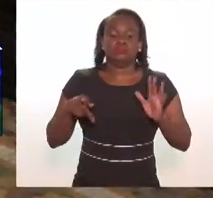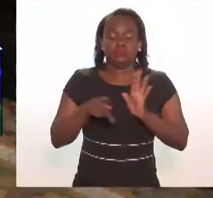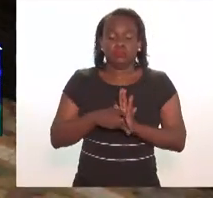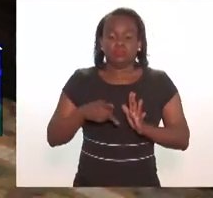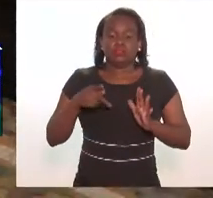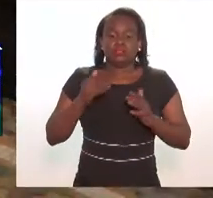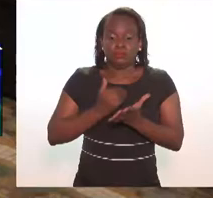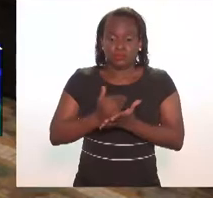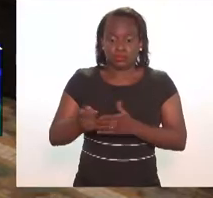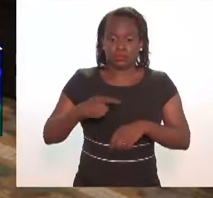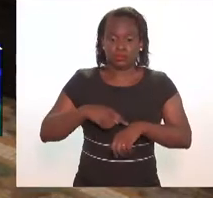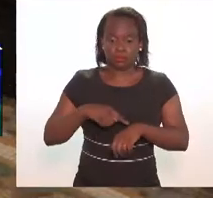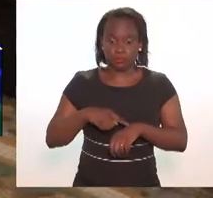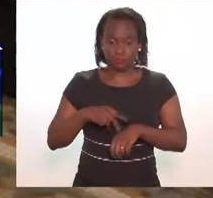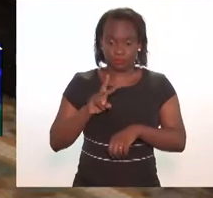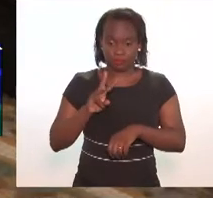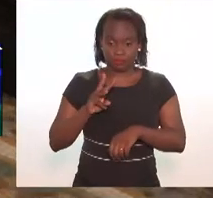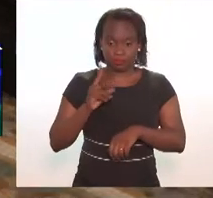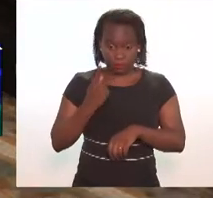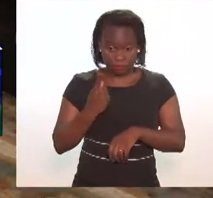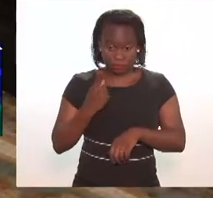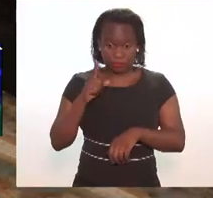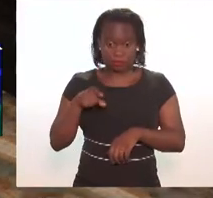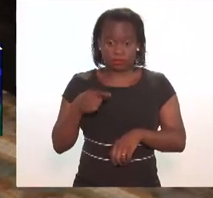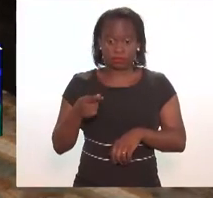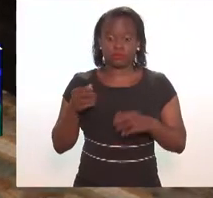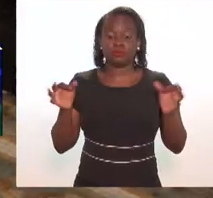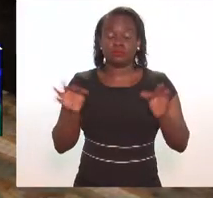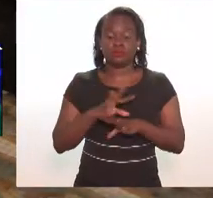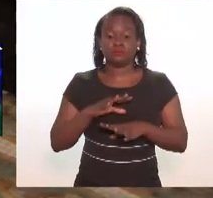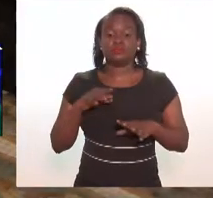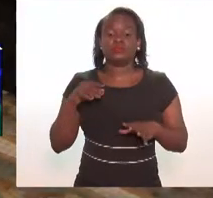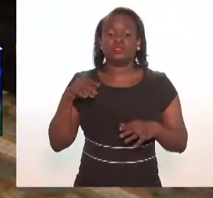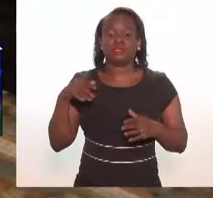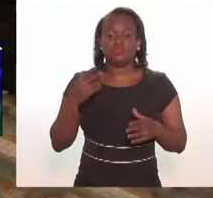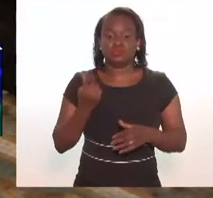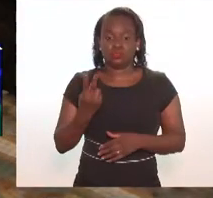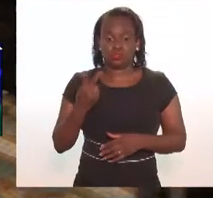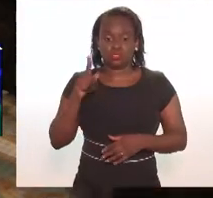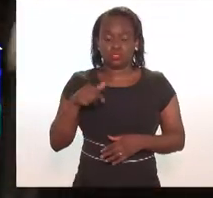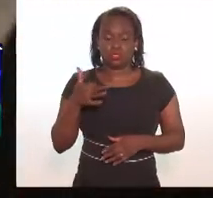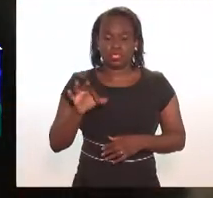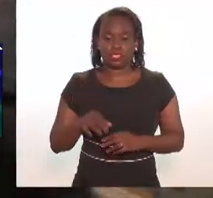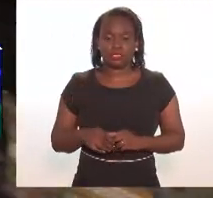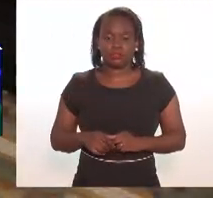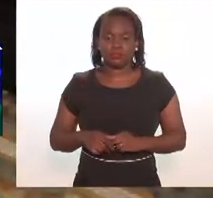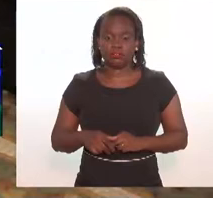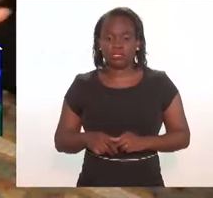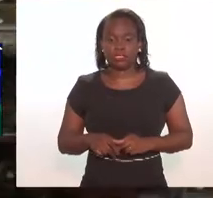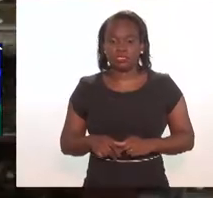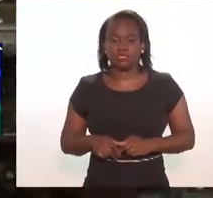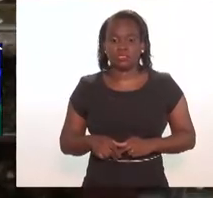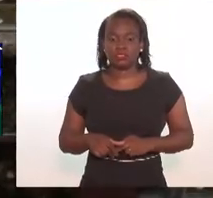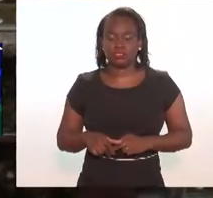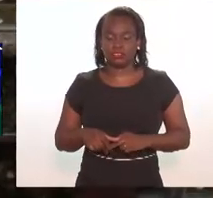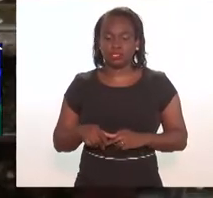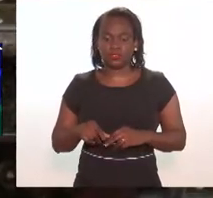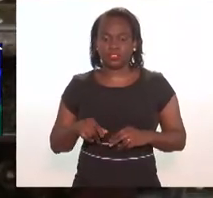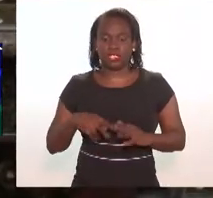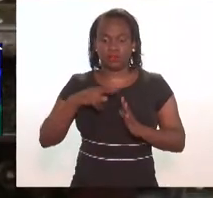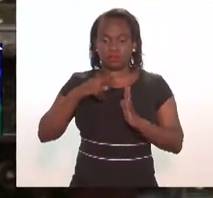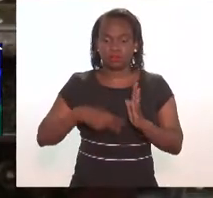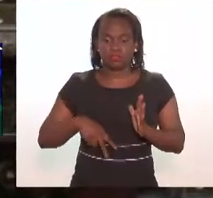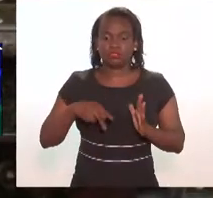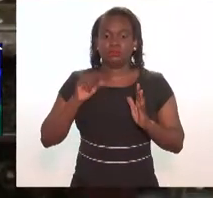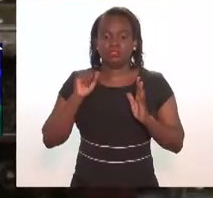extraordinária, que iniciada às 13 horas, encerrou-se às 14 horas e 10 minutos. Lida e